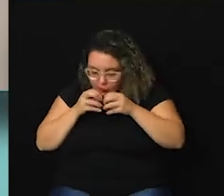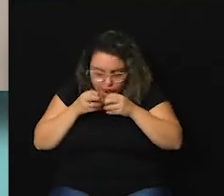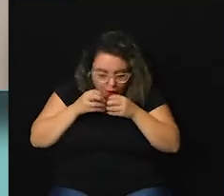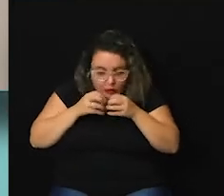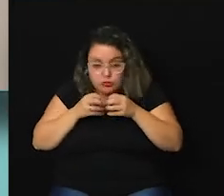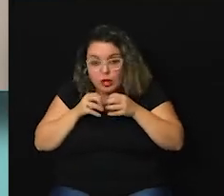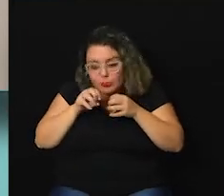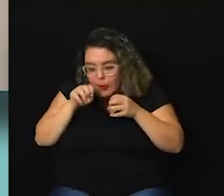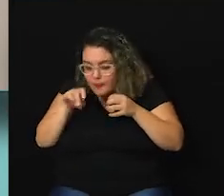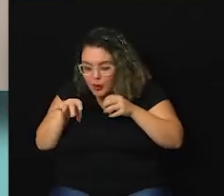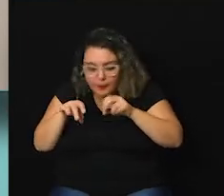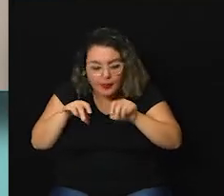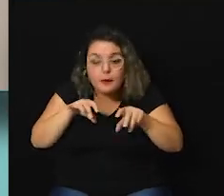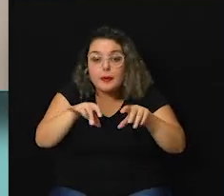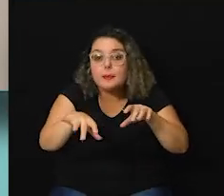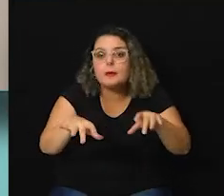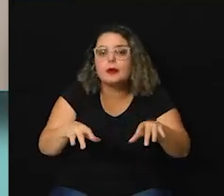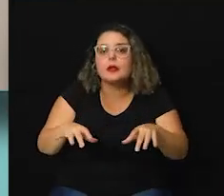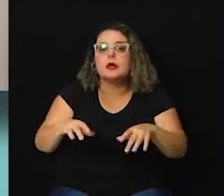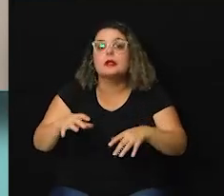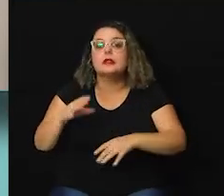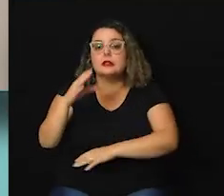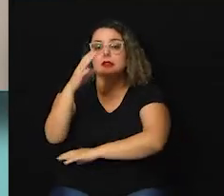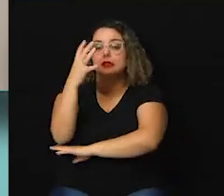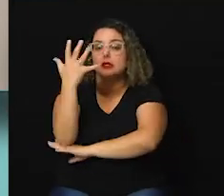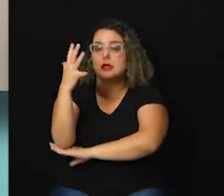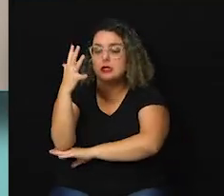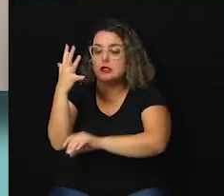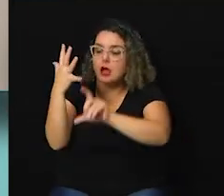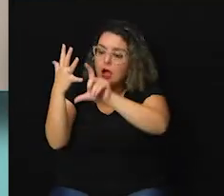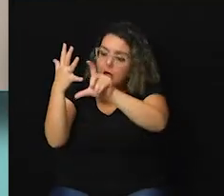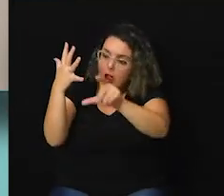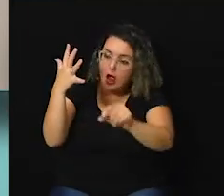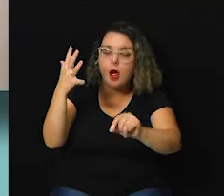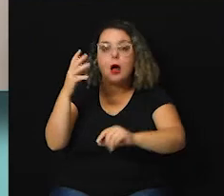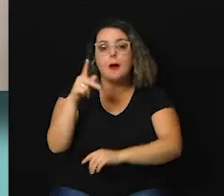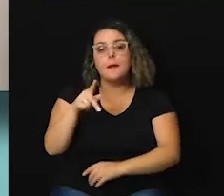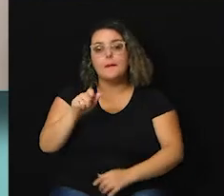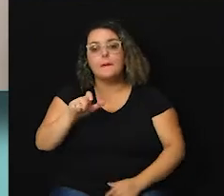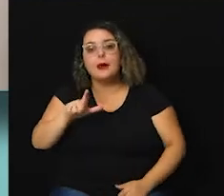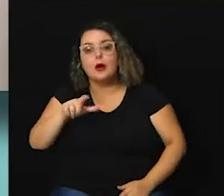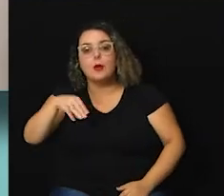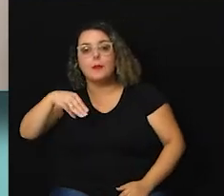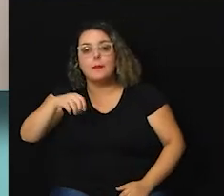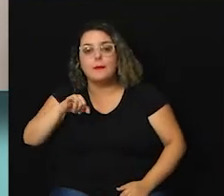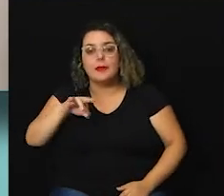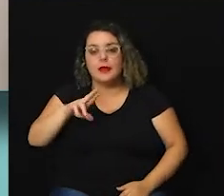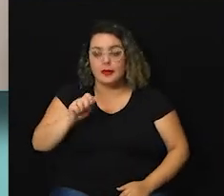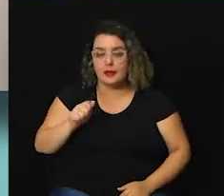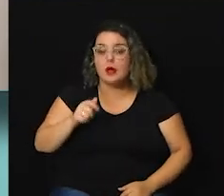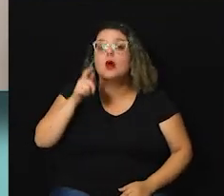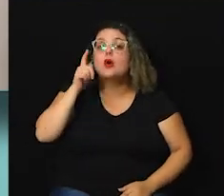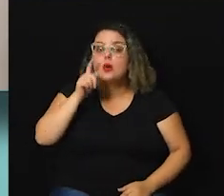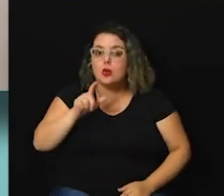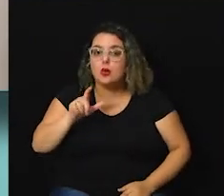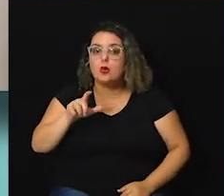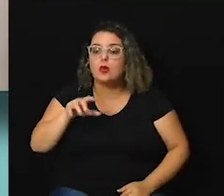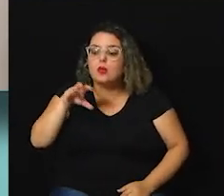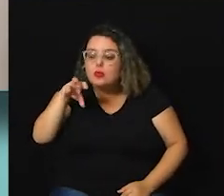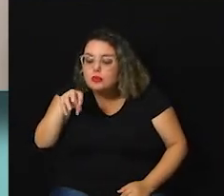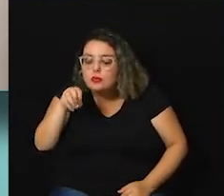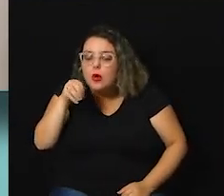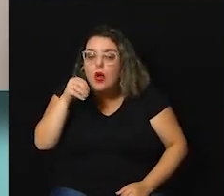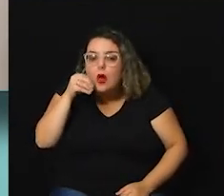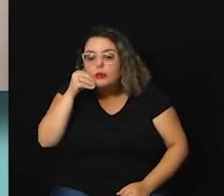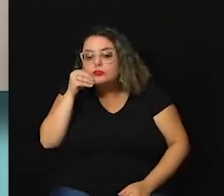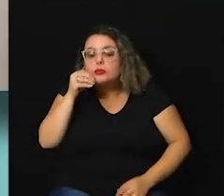também predadora de semente dessas palmeiras, mas a gente tem um outro estudo comprovando que ela consegue pegar uma semente e